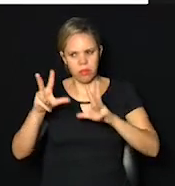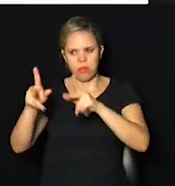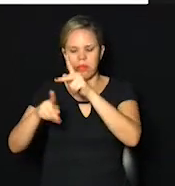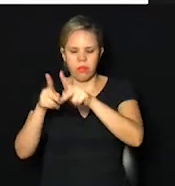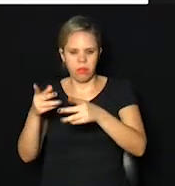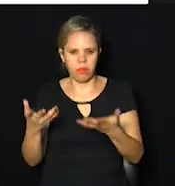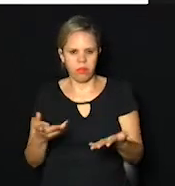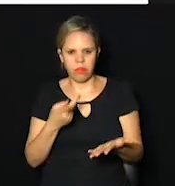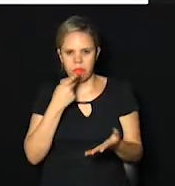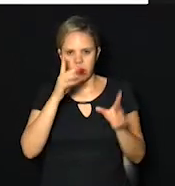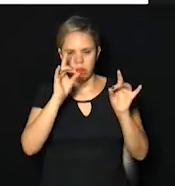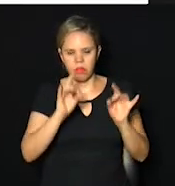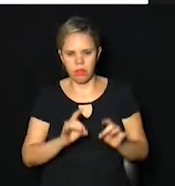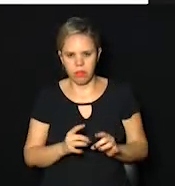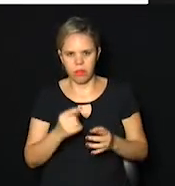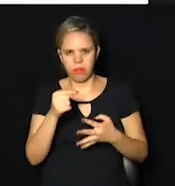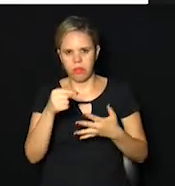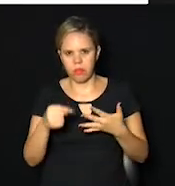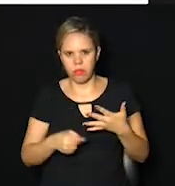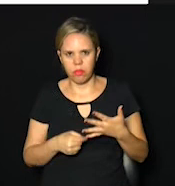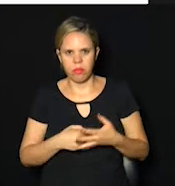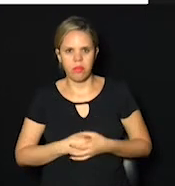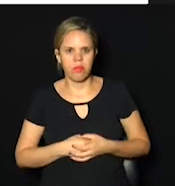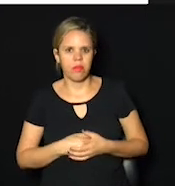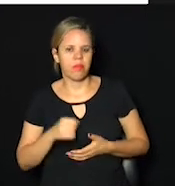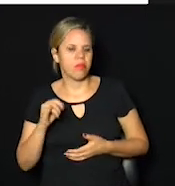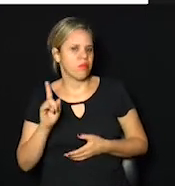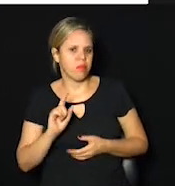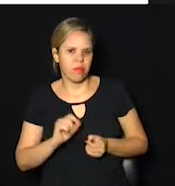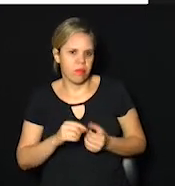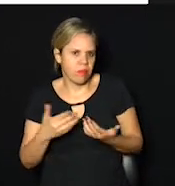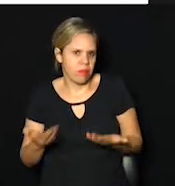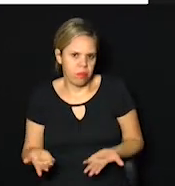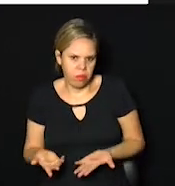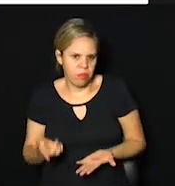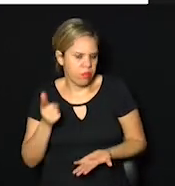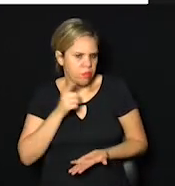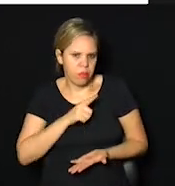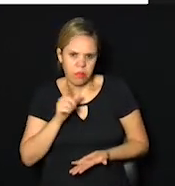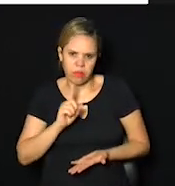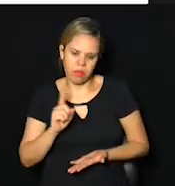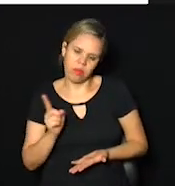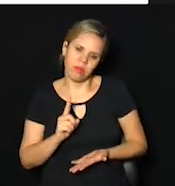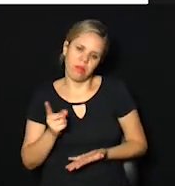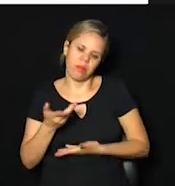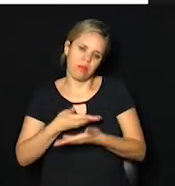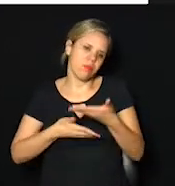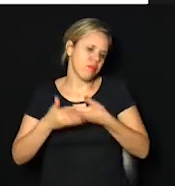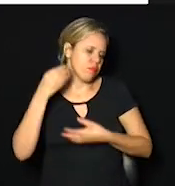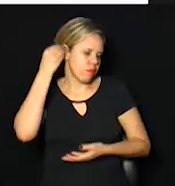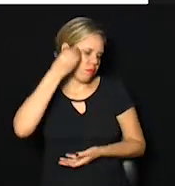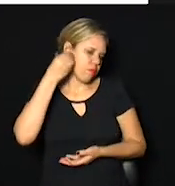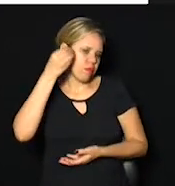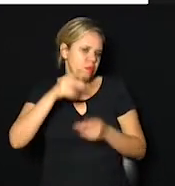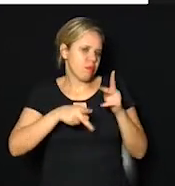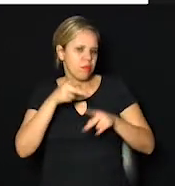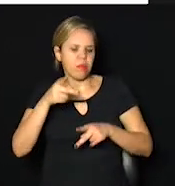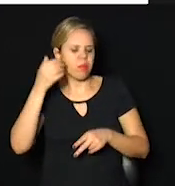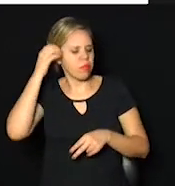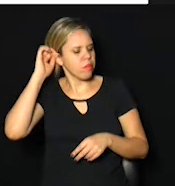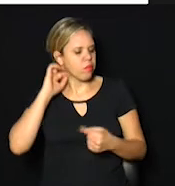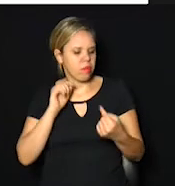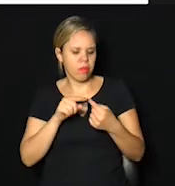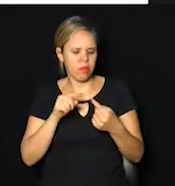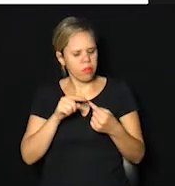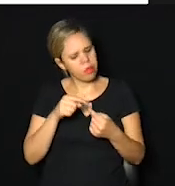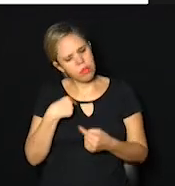falar detalhadamente de cada um desses itens. Se a gente não fizer isso, se a gente não conseguir compartilhar as histórias, as pessoas não se reconhecerem naquilo que a